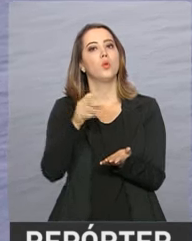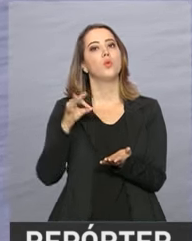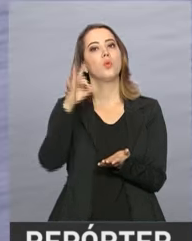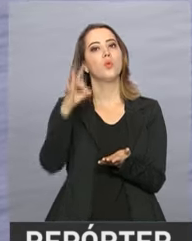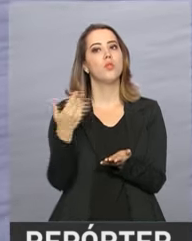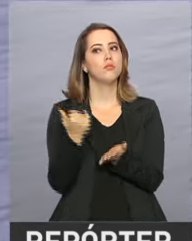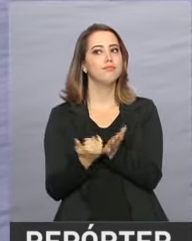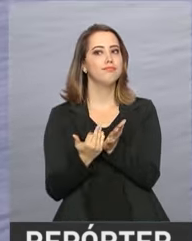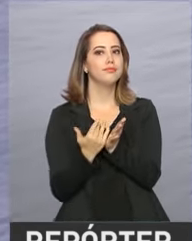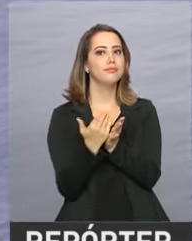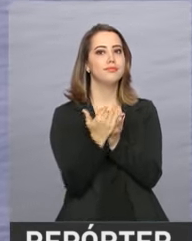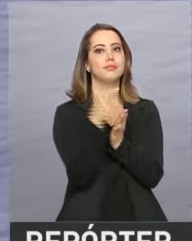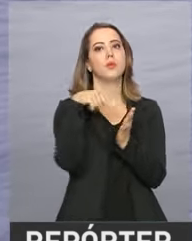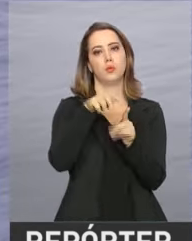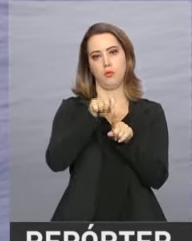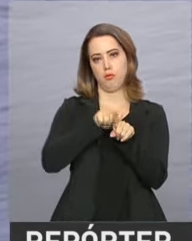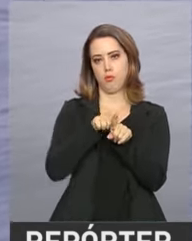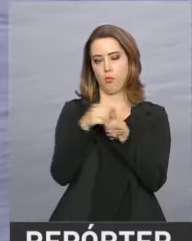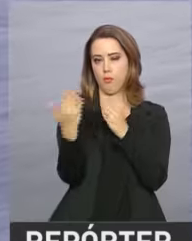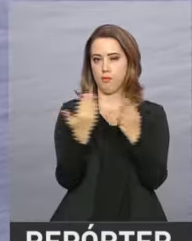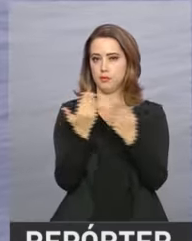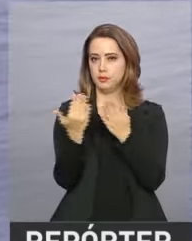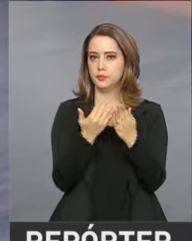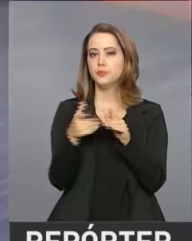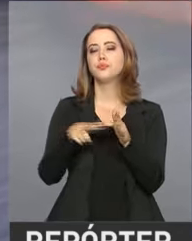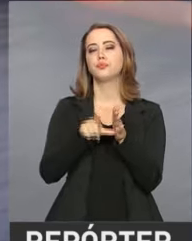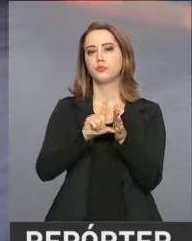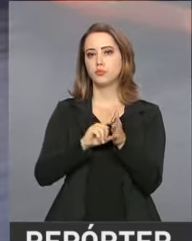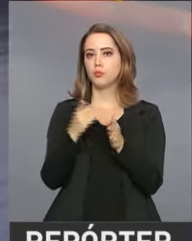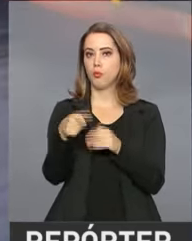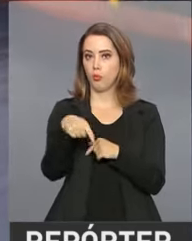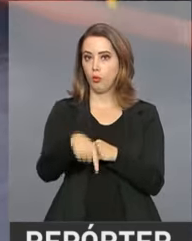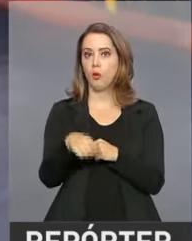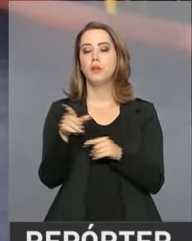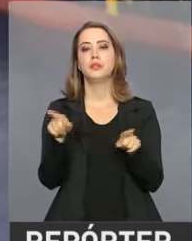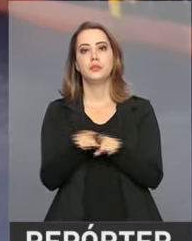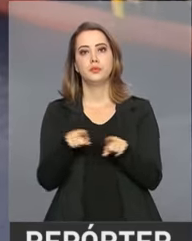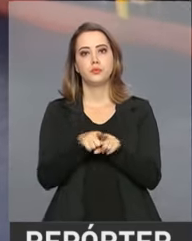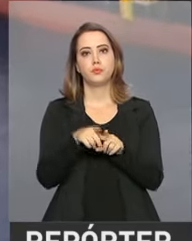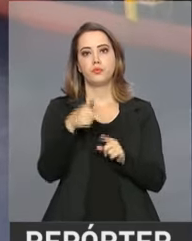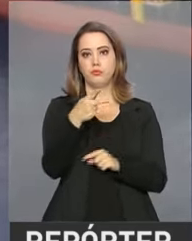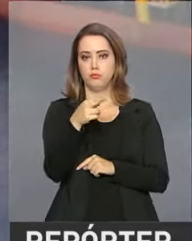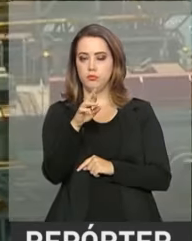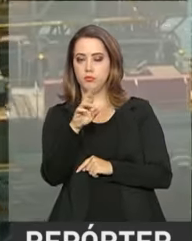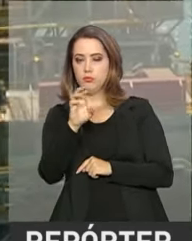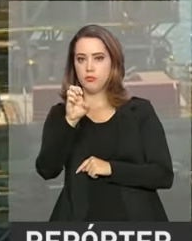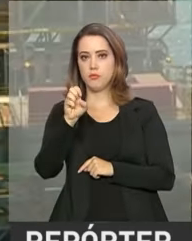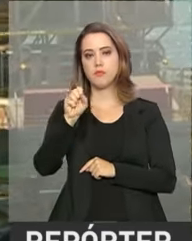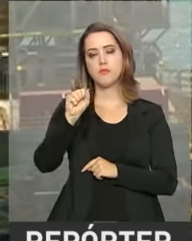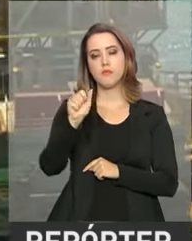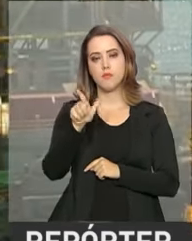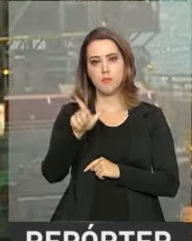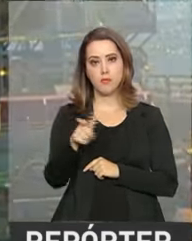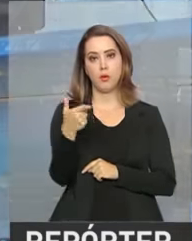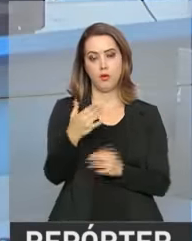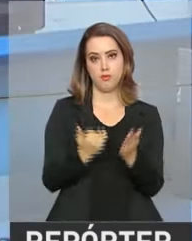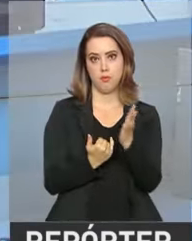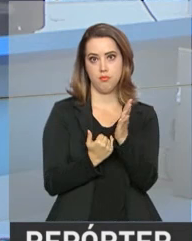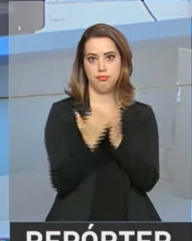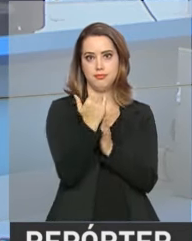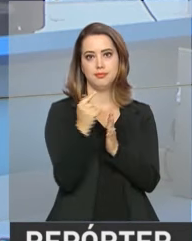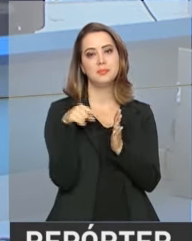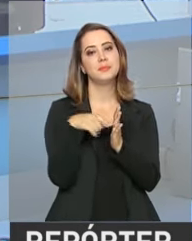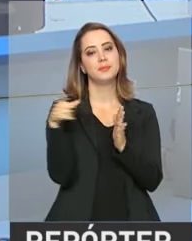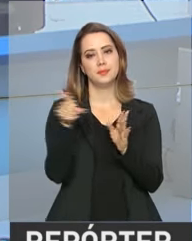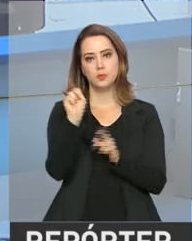volume produzido no mês anterior. A produção na camada do pré-sal cresceu 8% em relação ao mês anterior. Outro